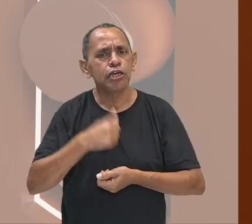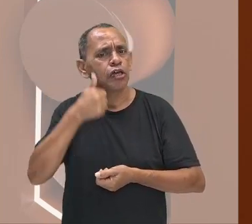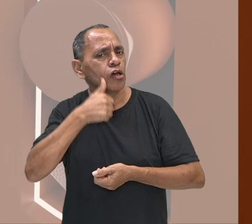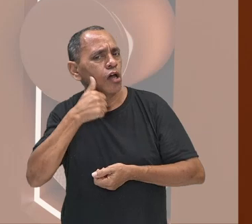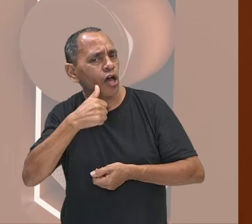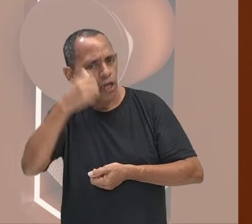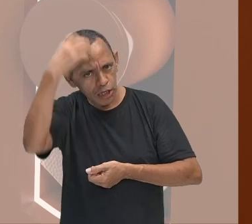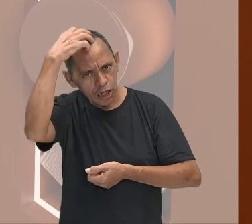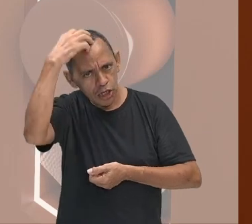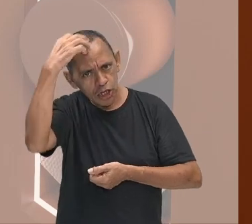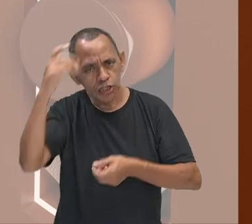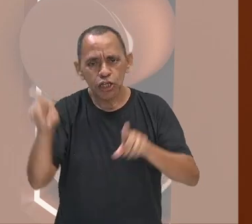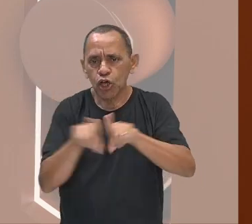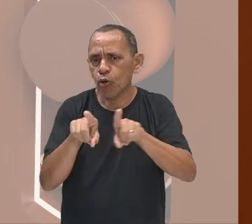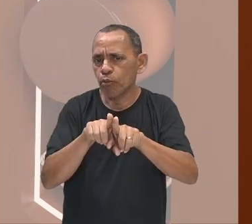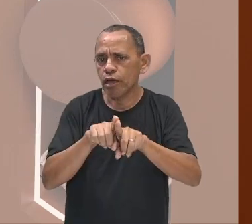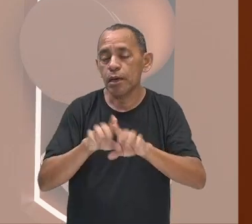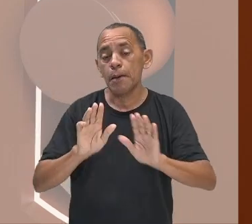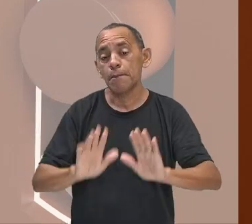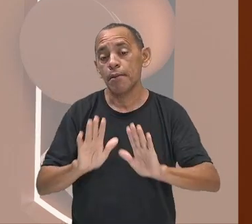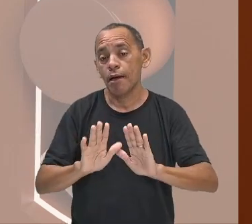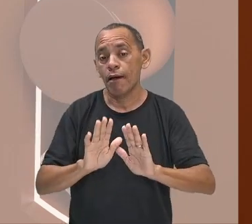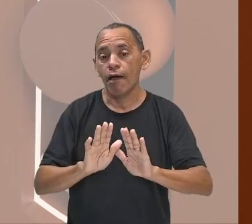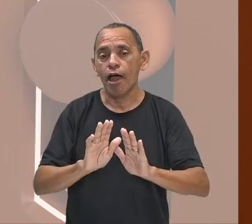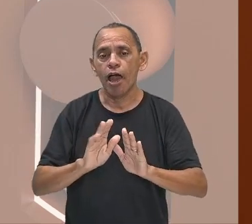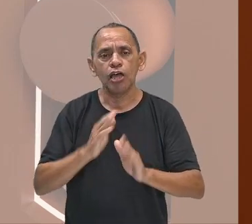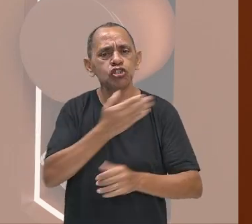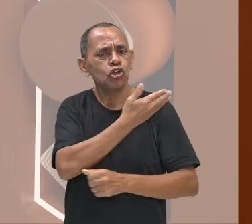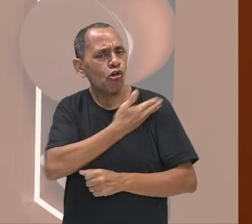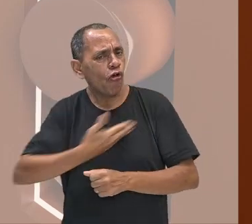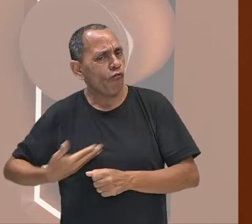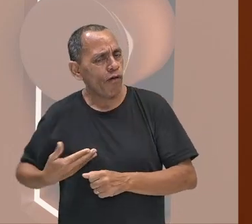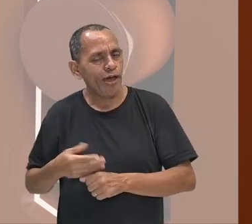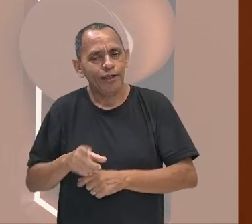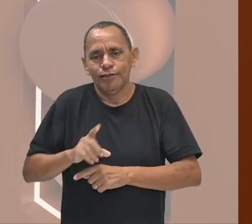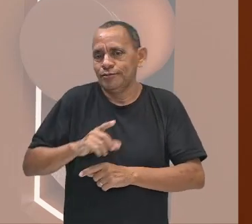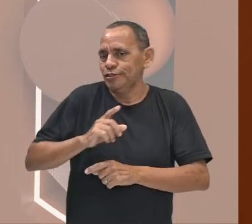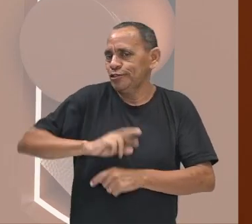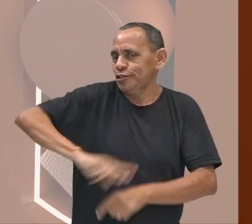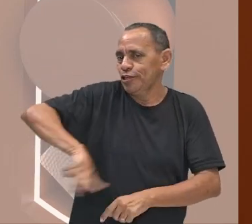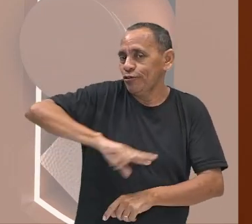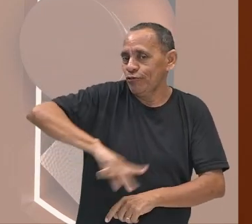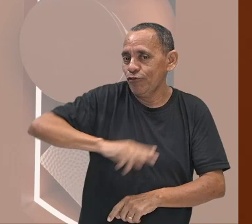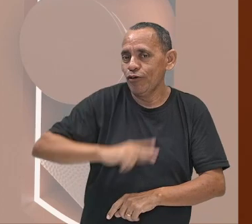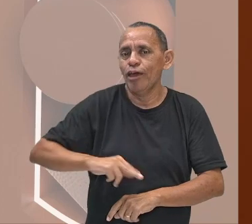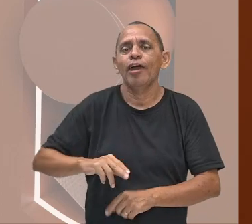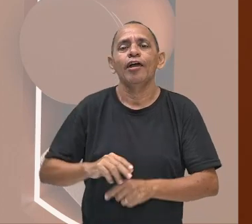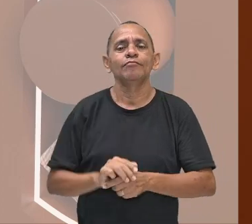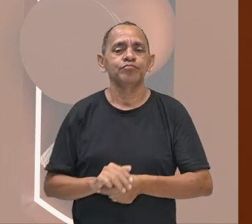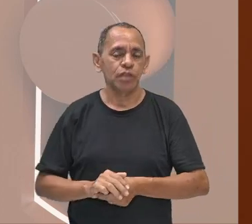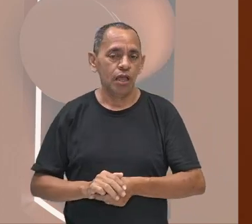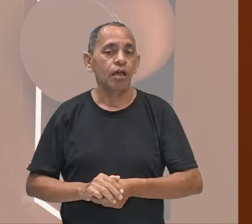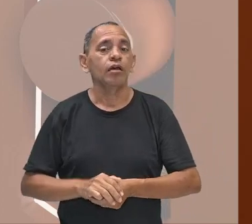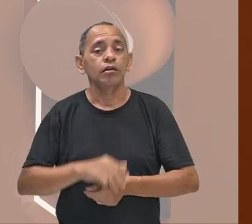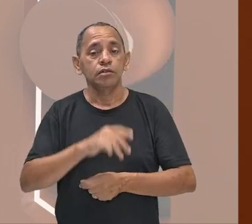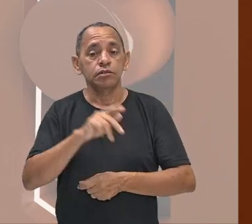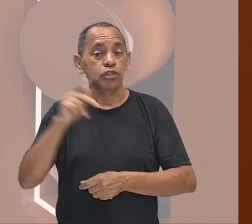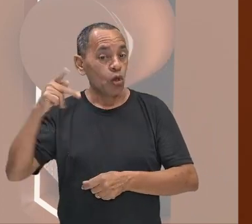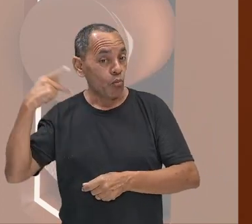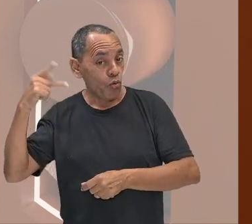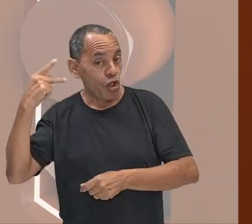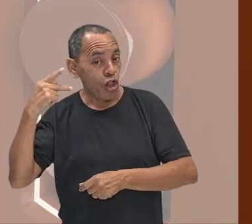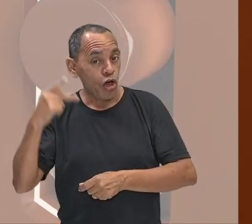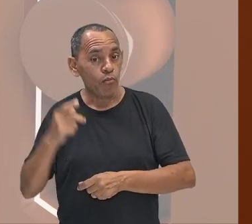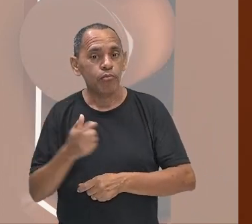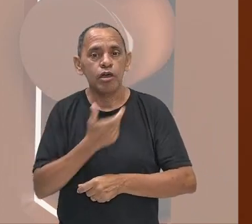Só que a rainha não governa, o rei não governa. Quem governa na Inglaterra é o parlamento britânico. O rei